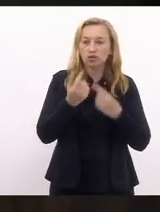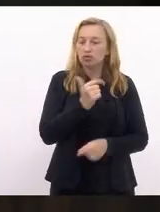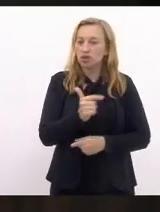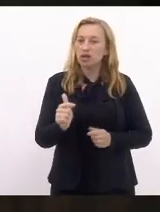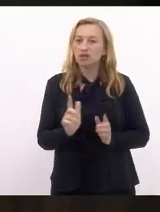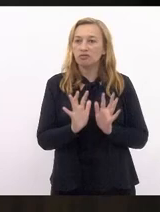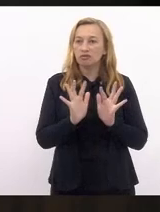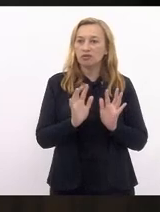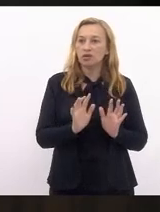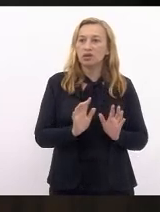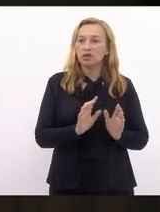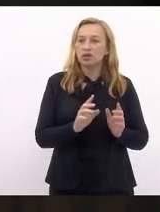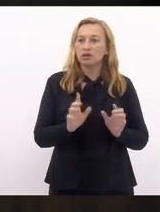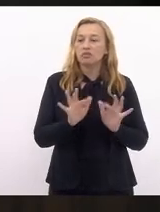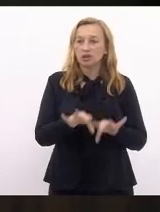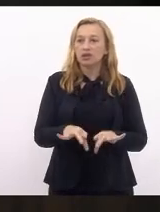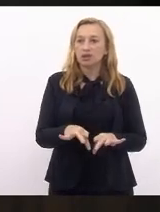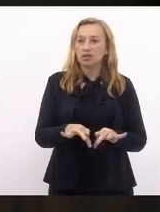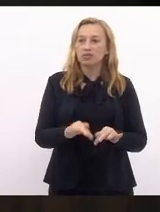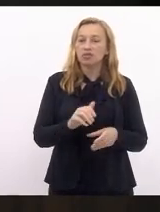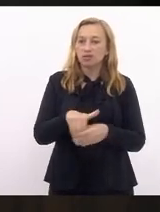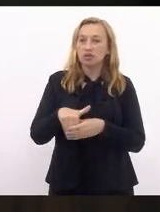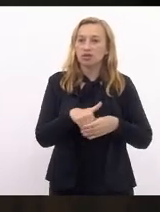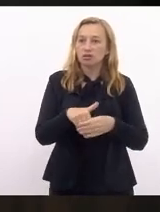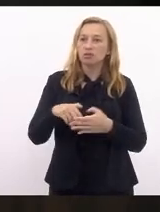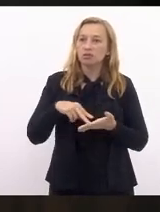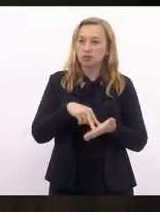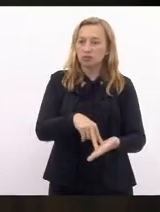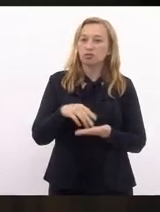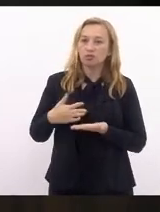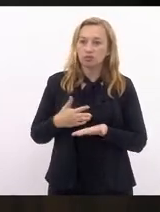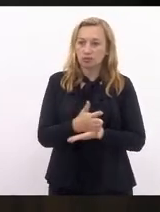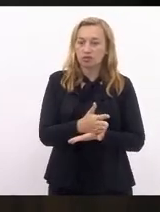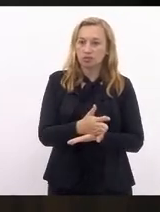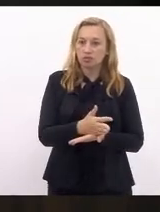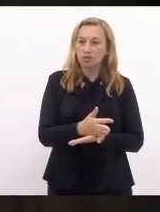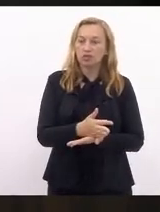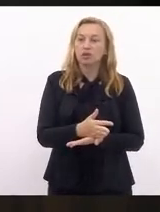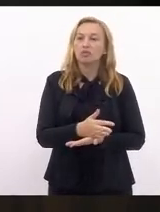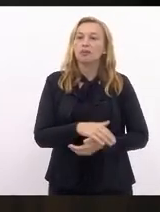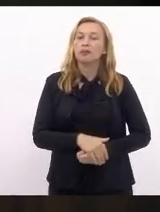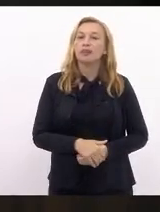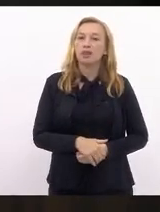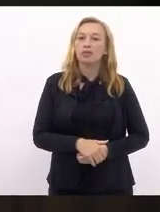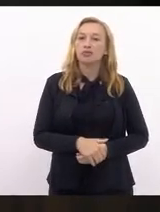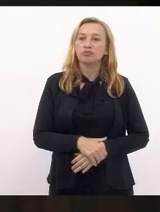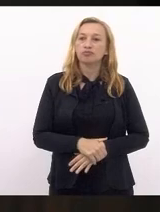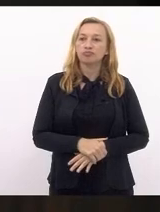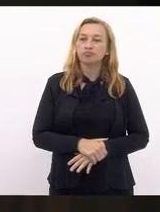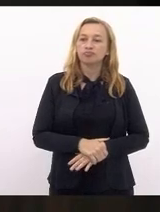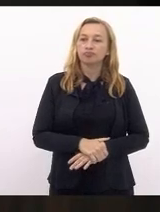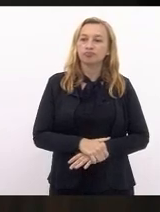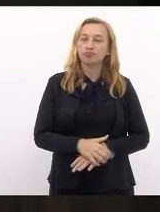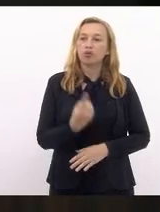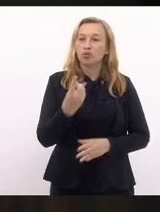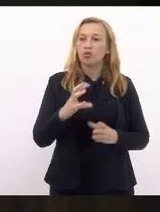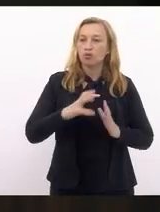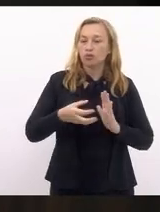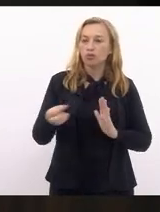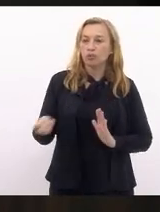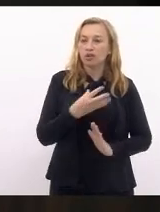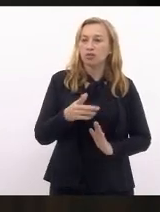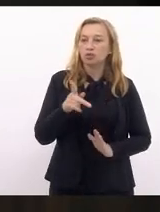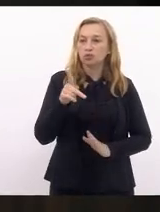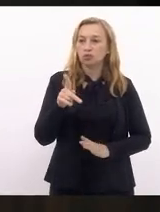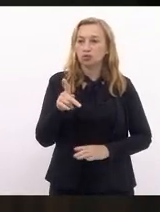discussão 90 que aquele discutir-se-á da discussão e votação seus que aprovam permaneçam estão aprovada vai à promulgação com volta